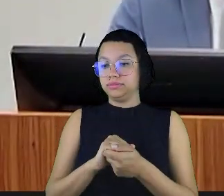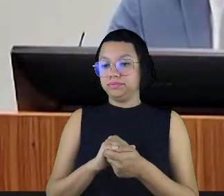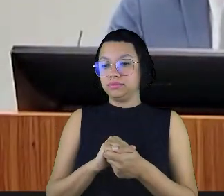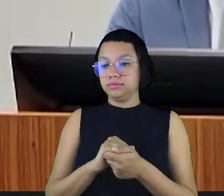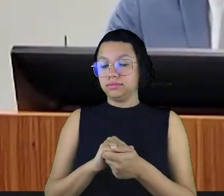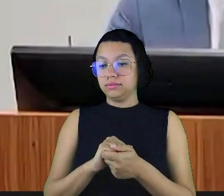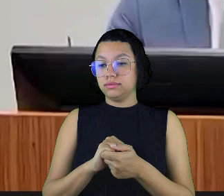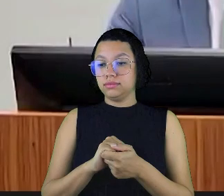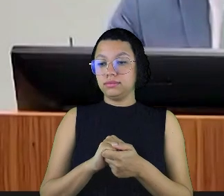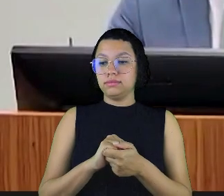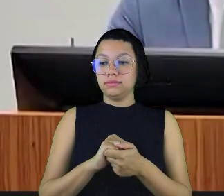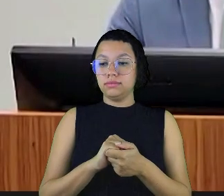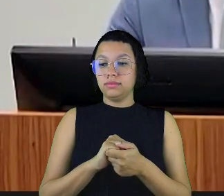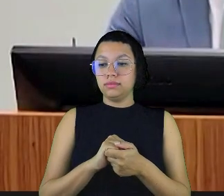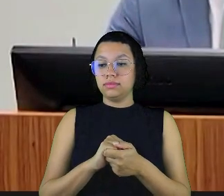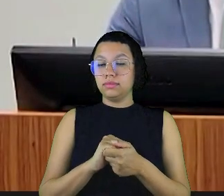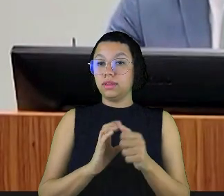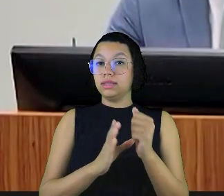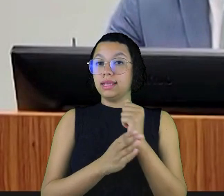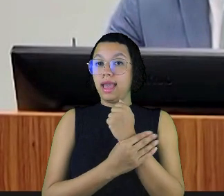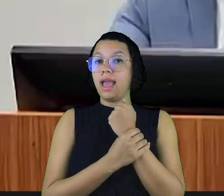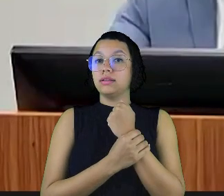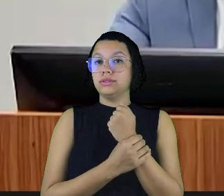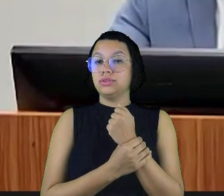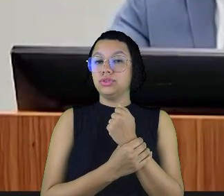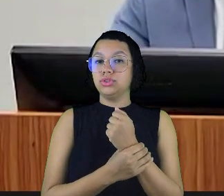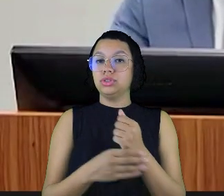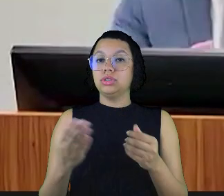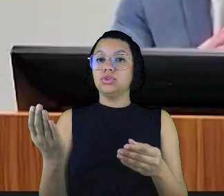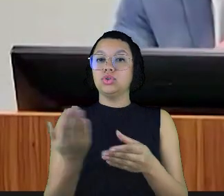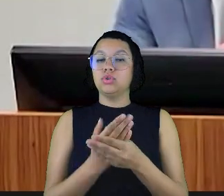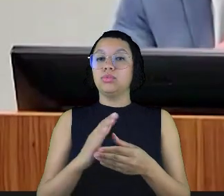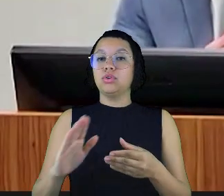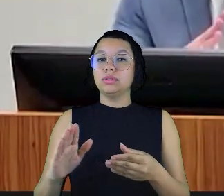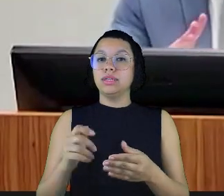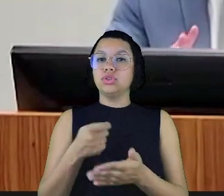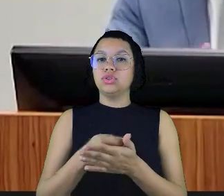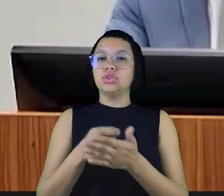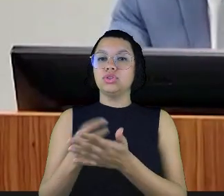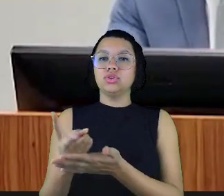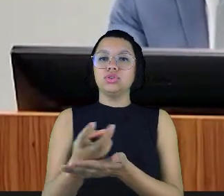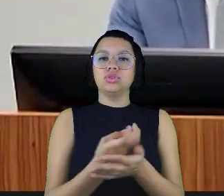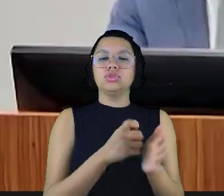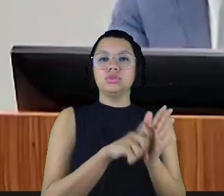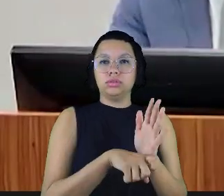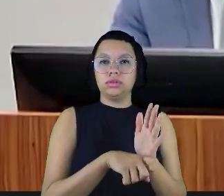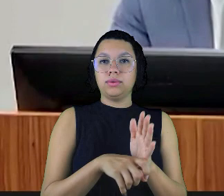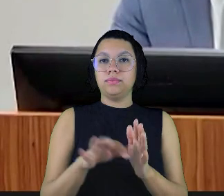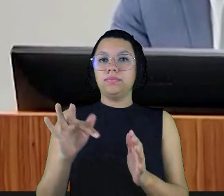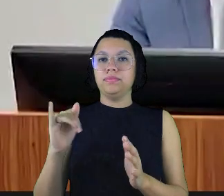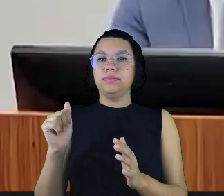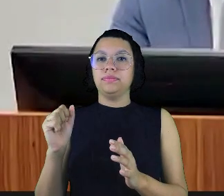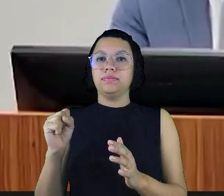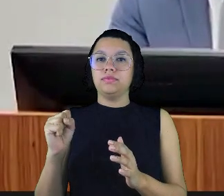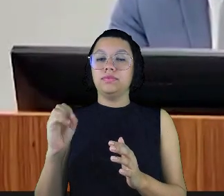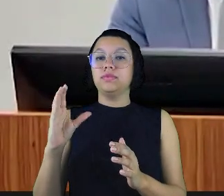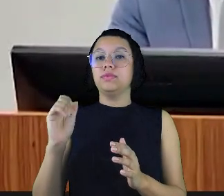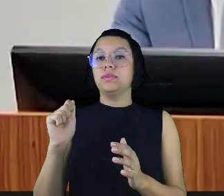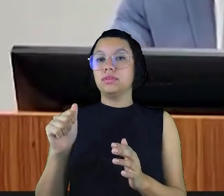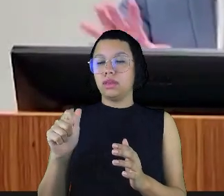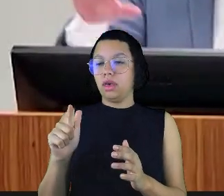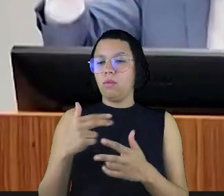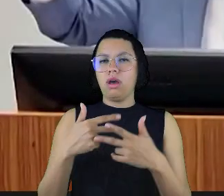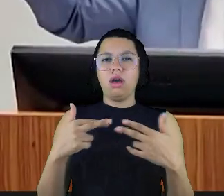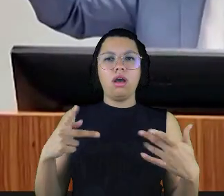às garantias no processo de execução fiscal. Né? As coisas não acontecem de graça, meus